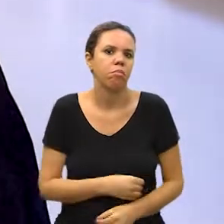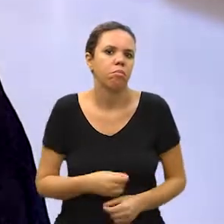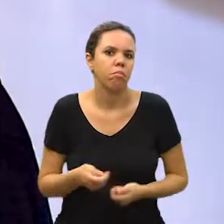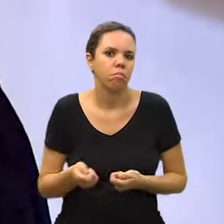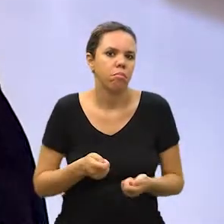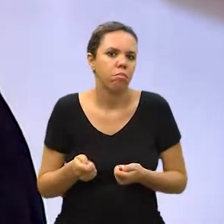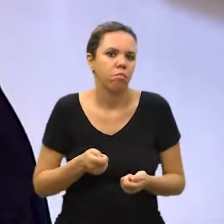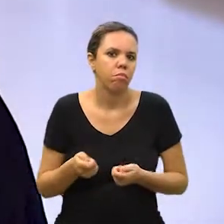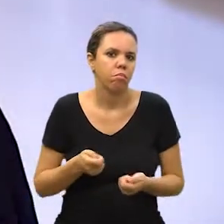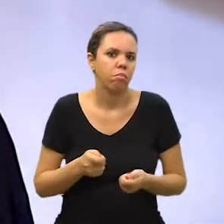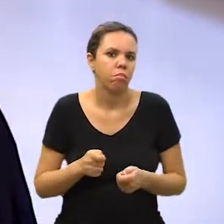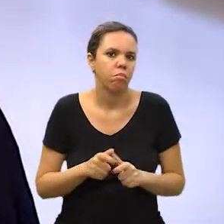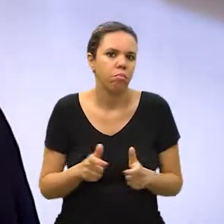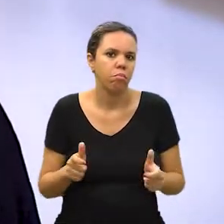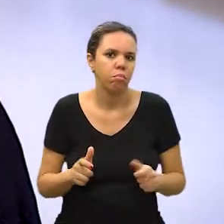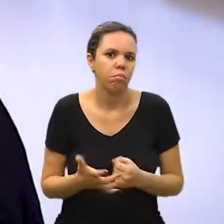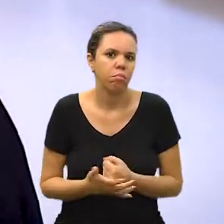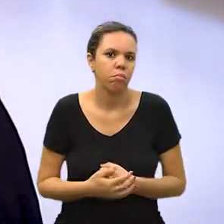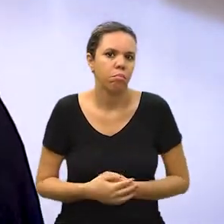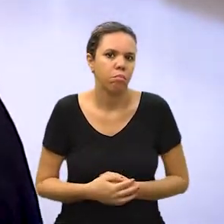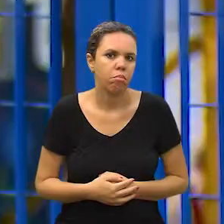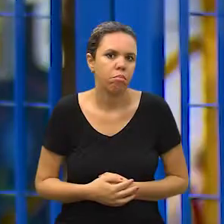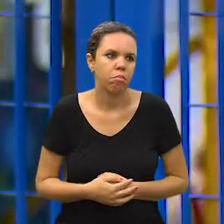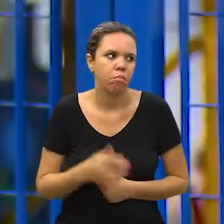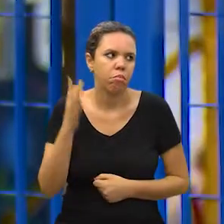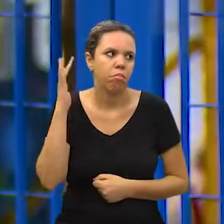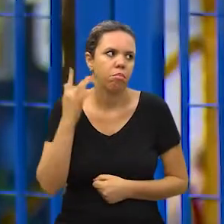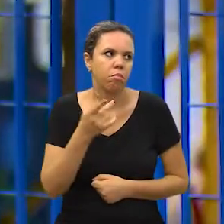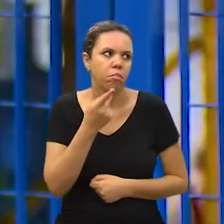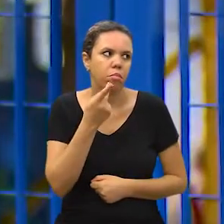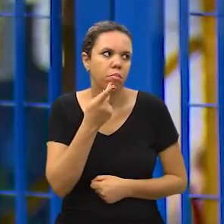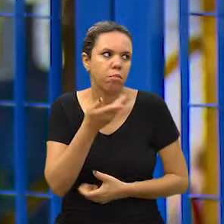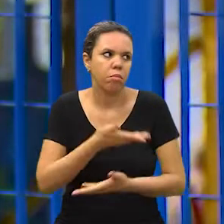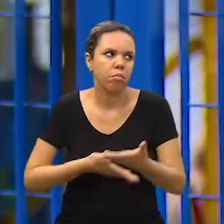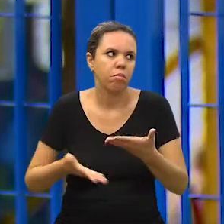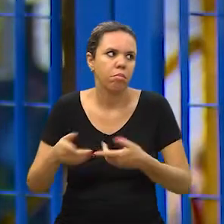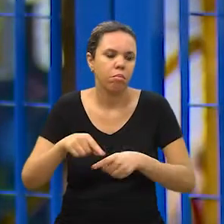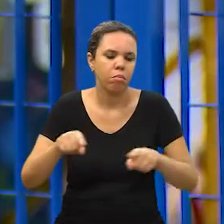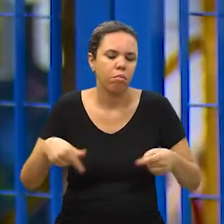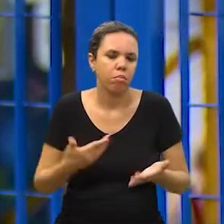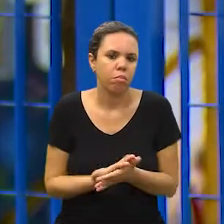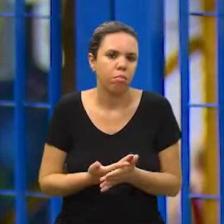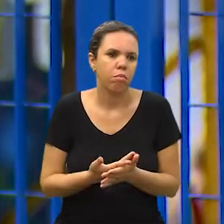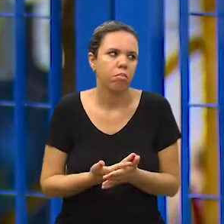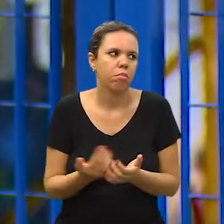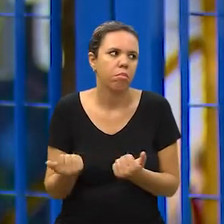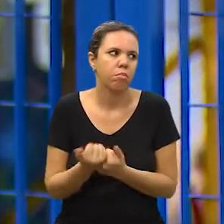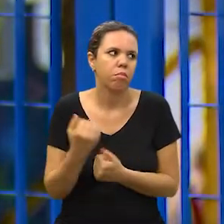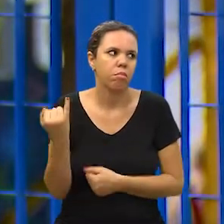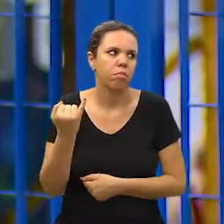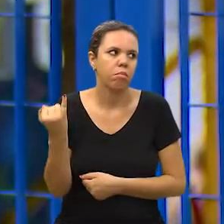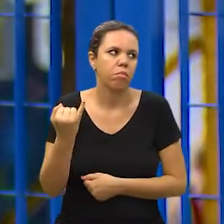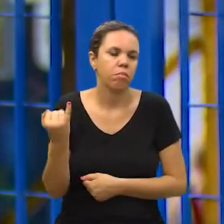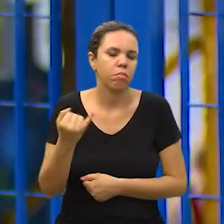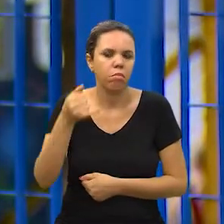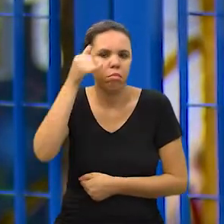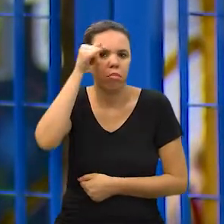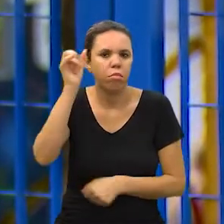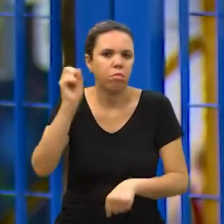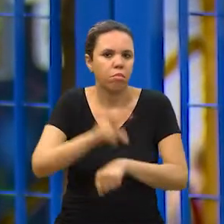para poder frear o avanço da pandemia vida ressaltou que o revezamento em sala de aula é uma ferramenta